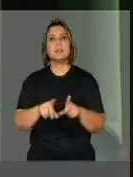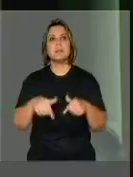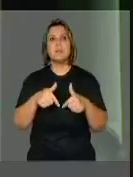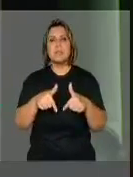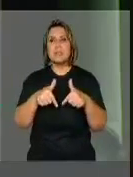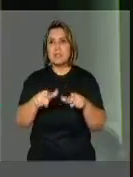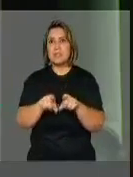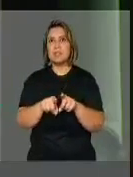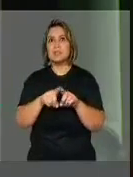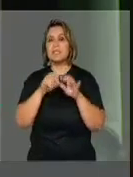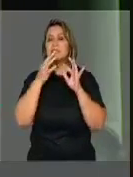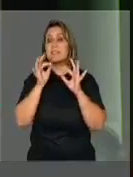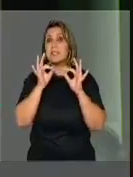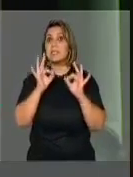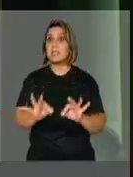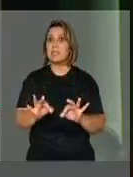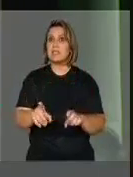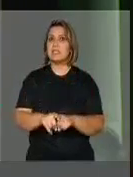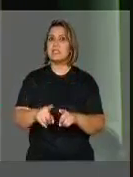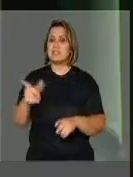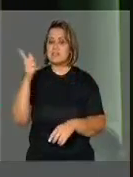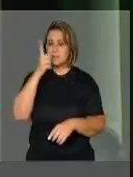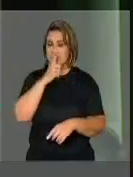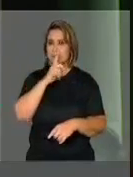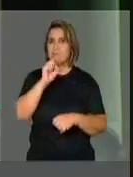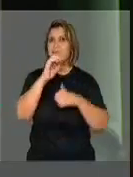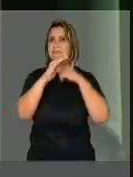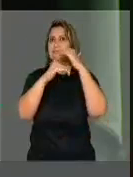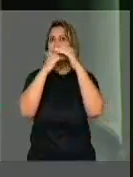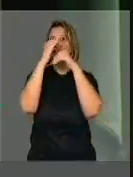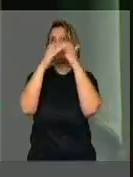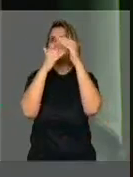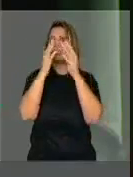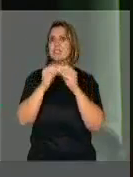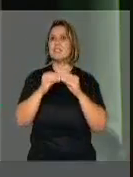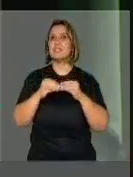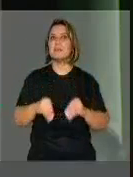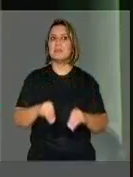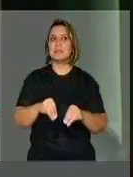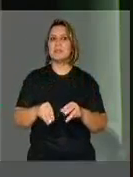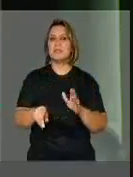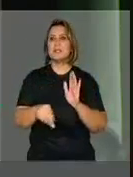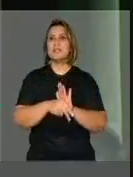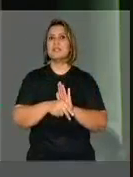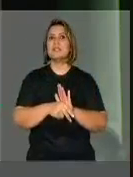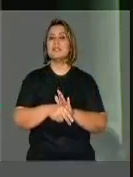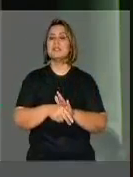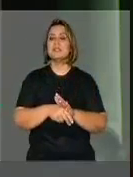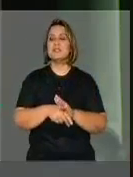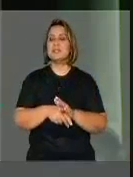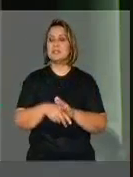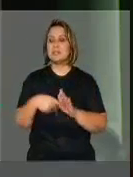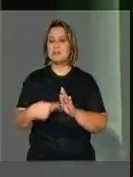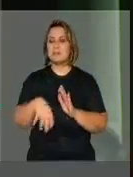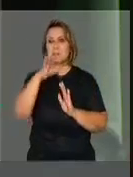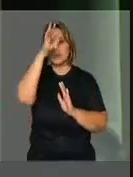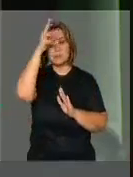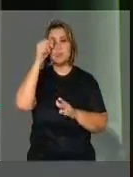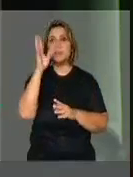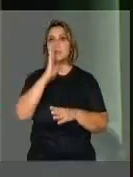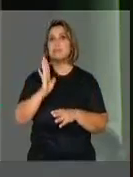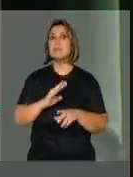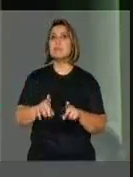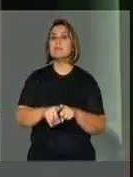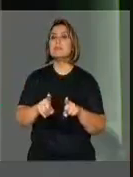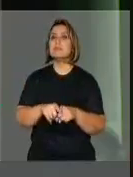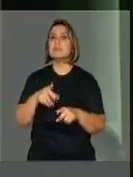na certeza de que vamos superar esse momento de tentativa de destruição desse patrimônio do povo brasileiro, que, aliás,